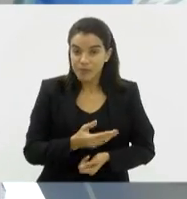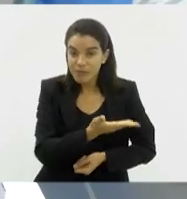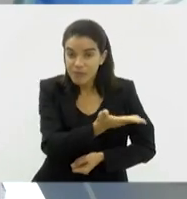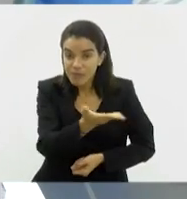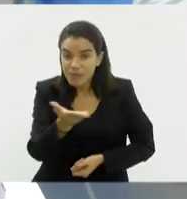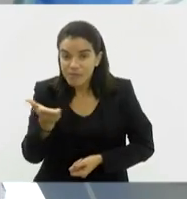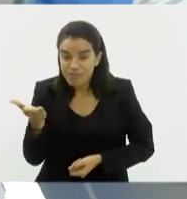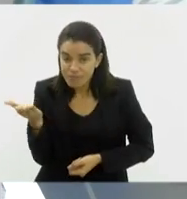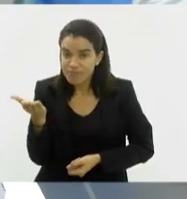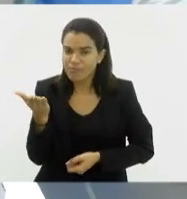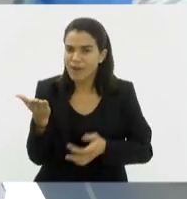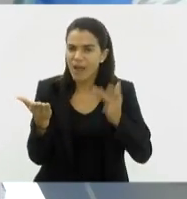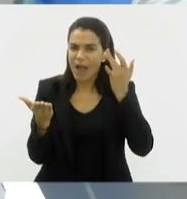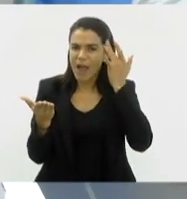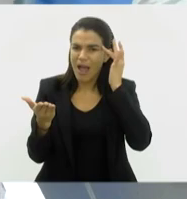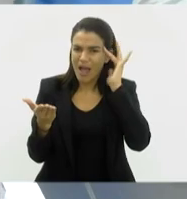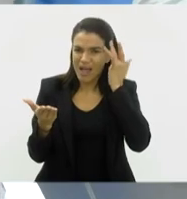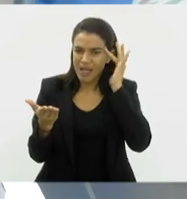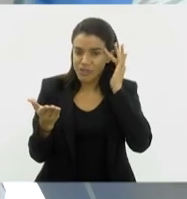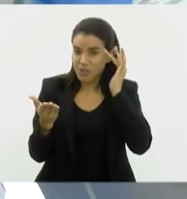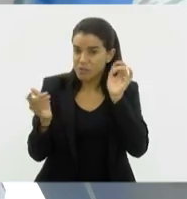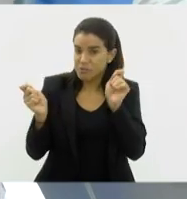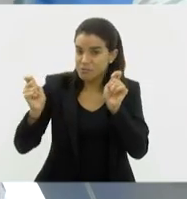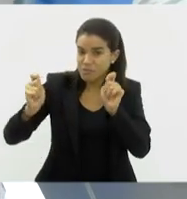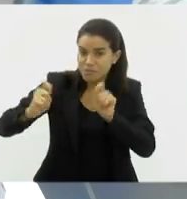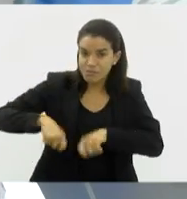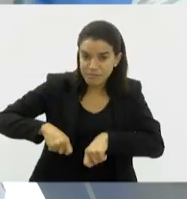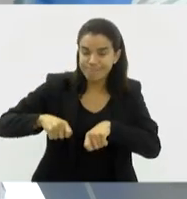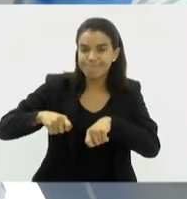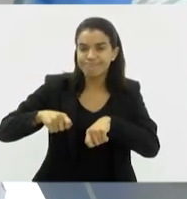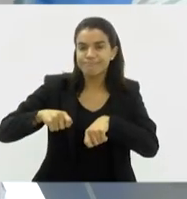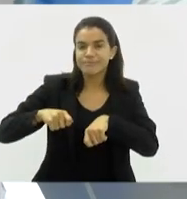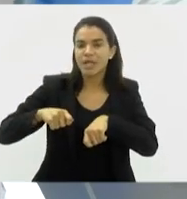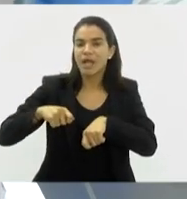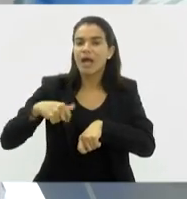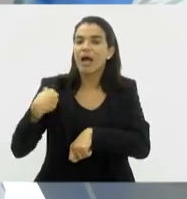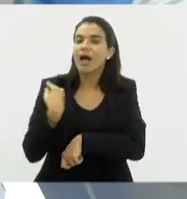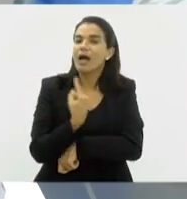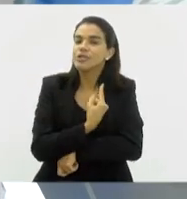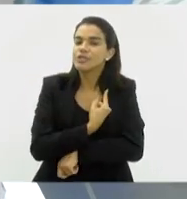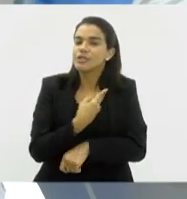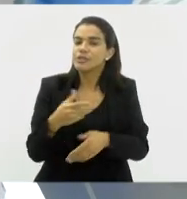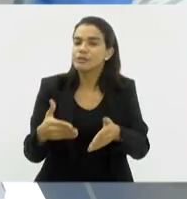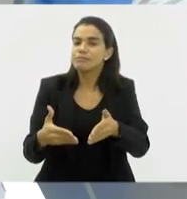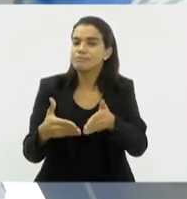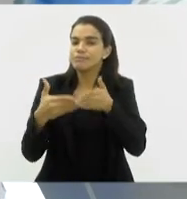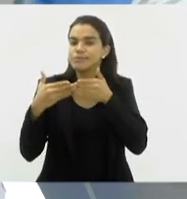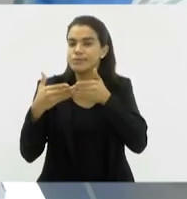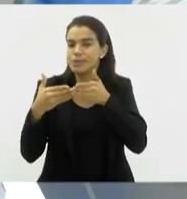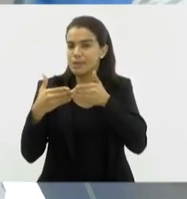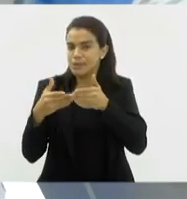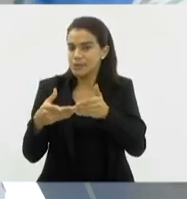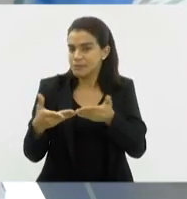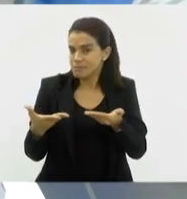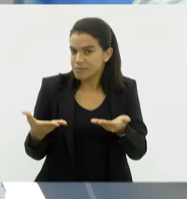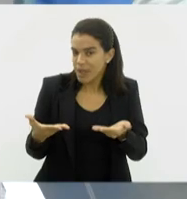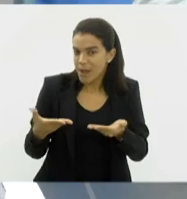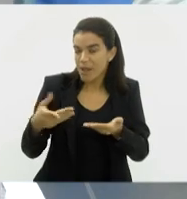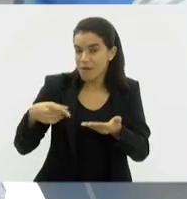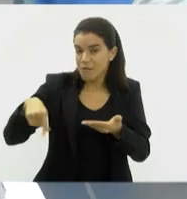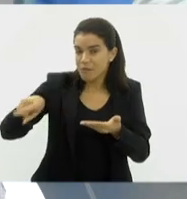vocês acham que é possível a gente suspender para que vocês avaliam